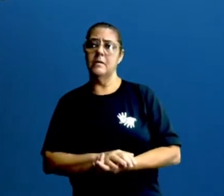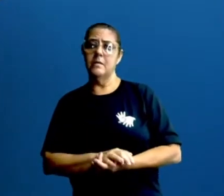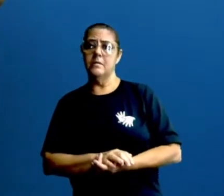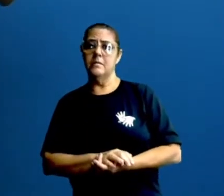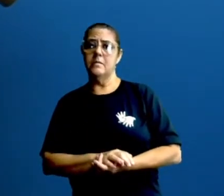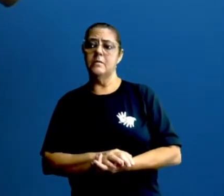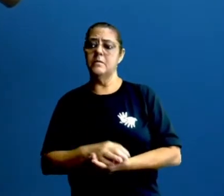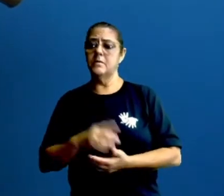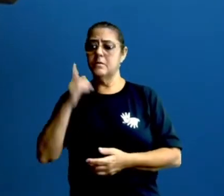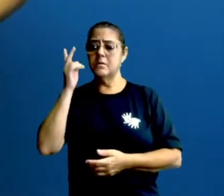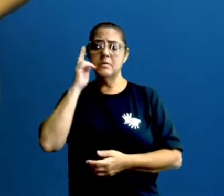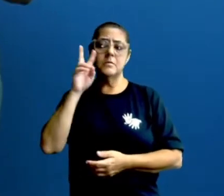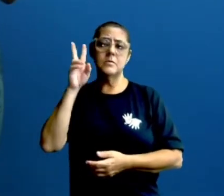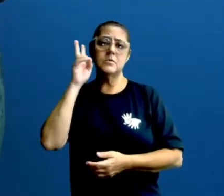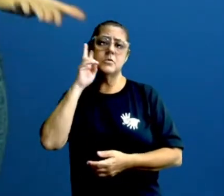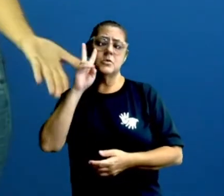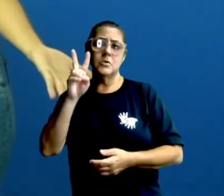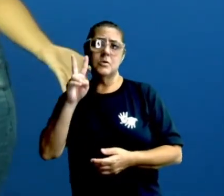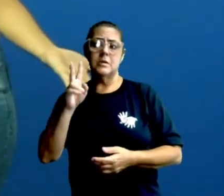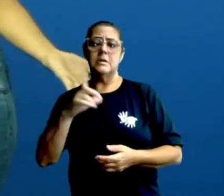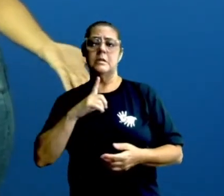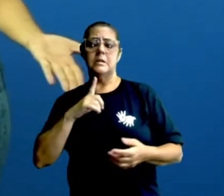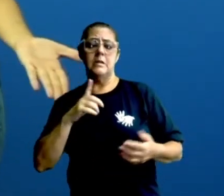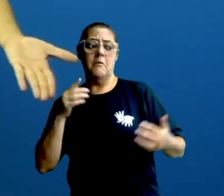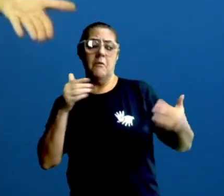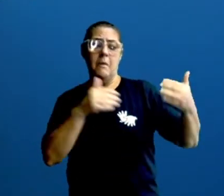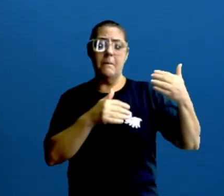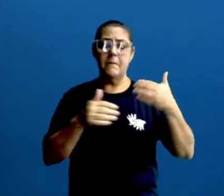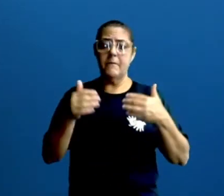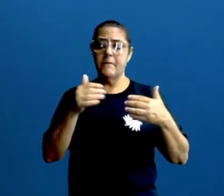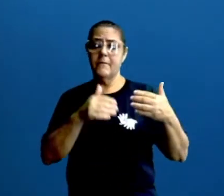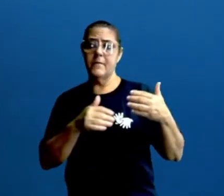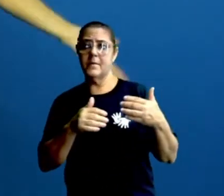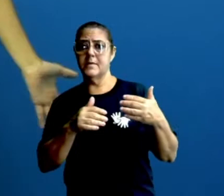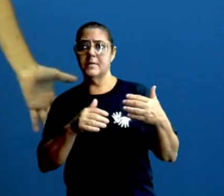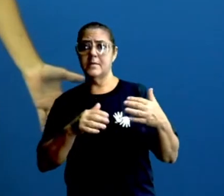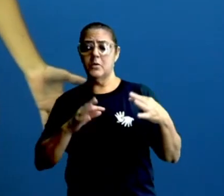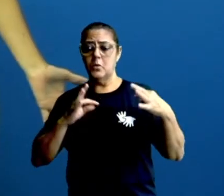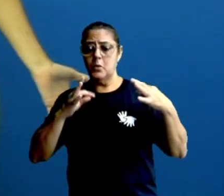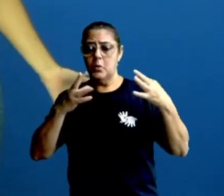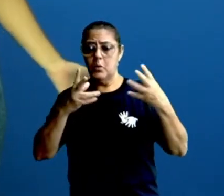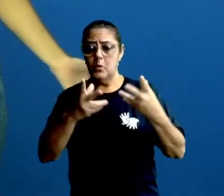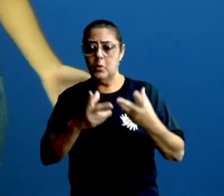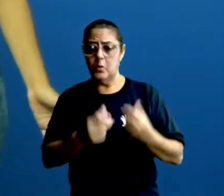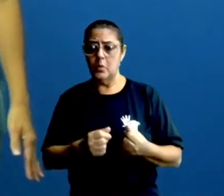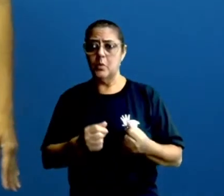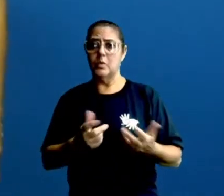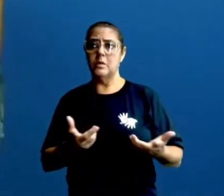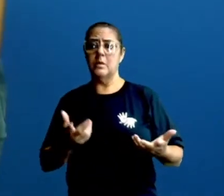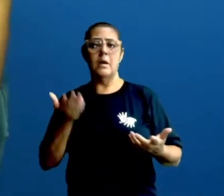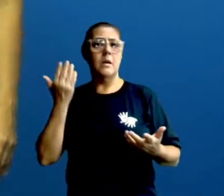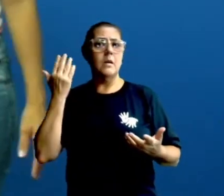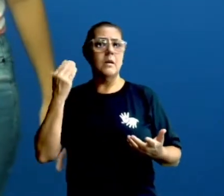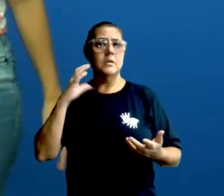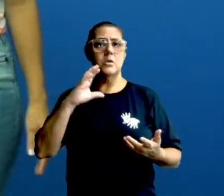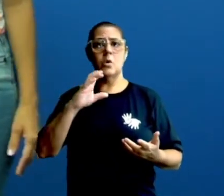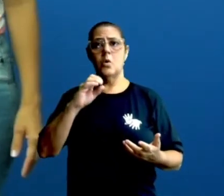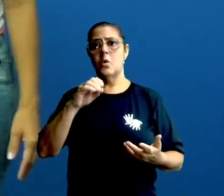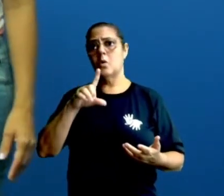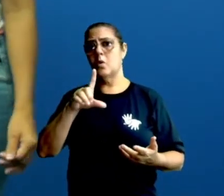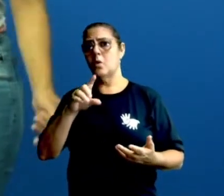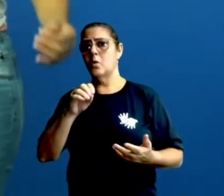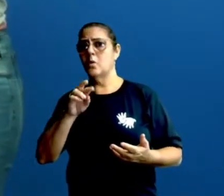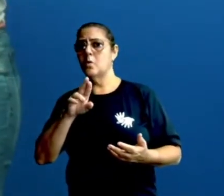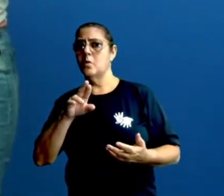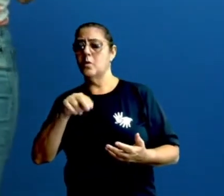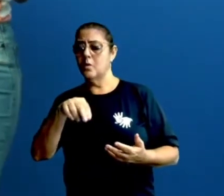pode citar na nossa história que influencia, por exemplo, todo o período colonial, que é o ciclo do